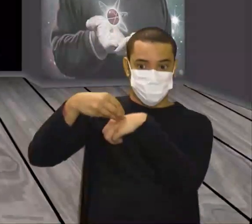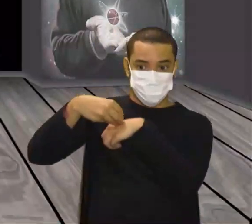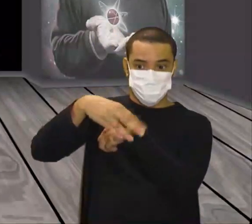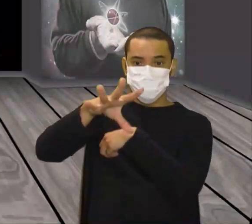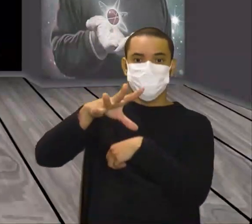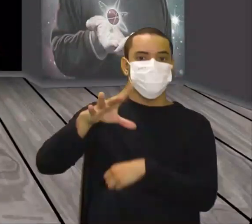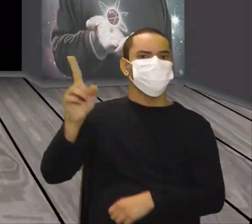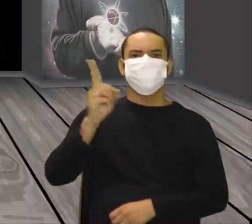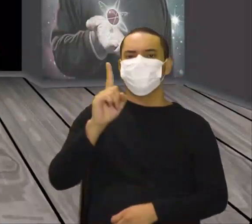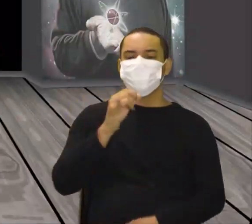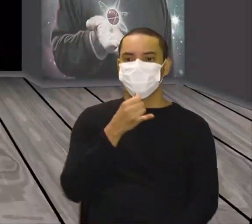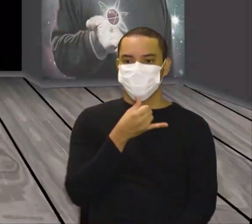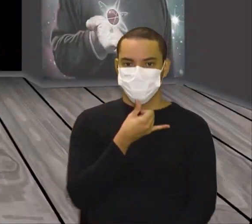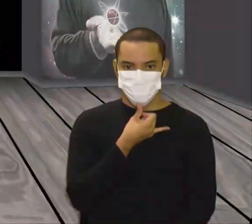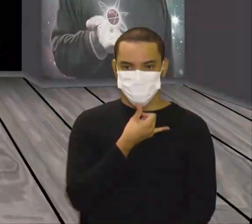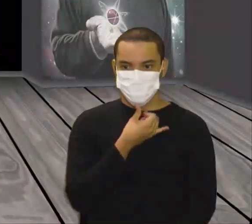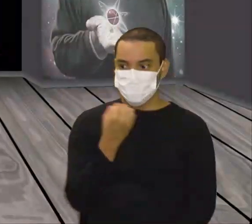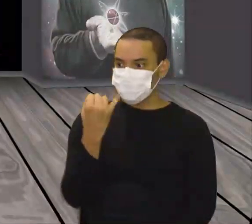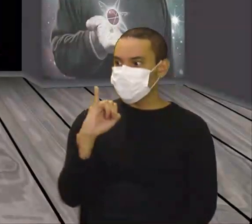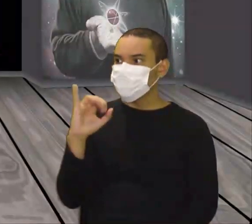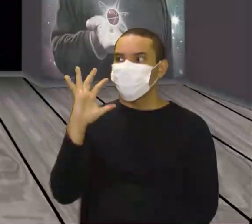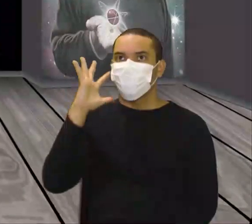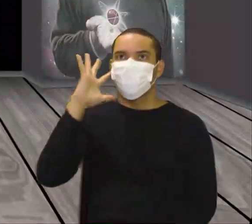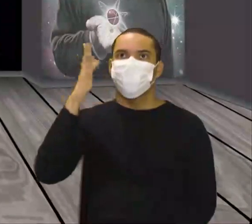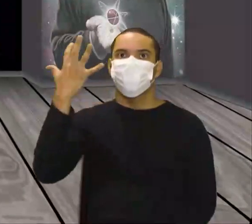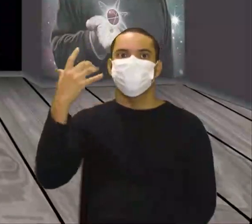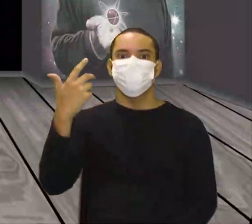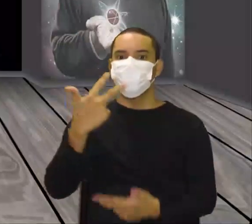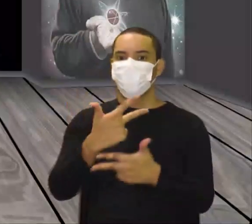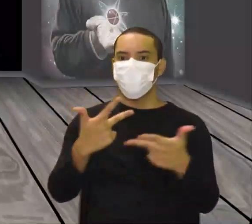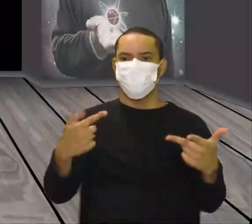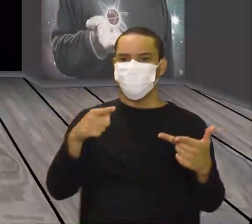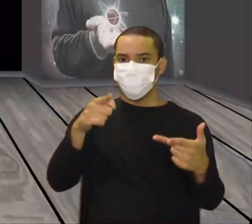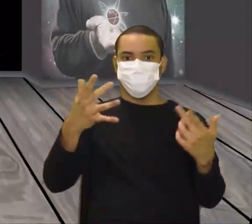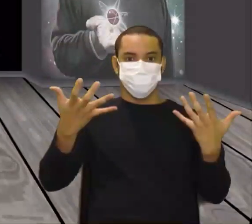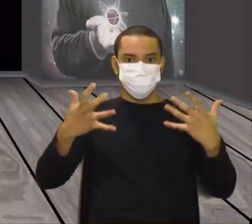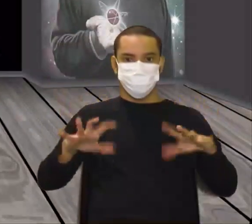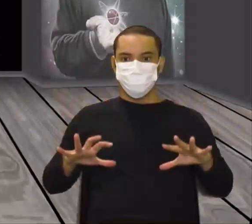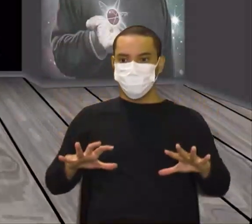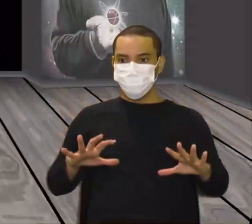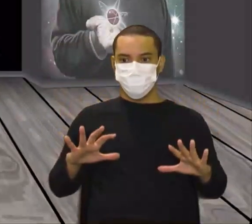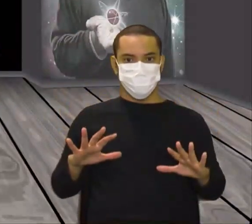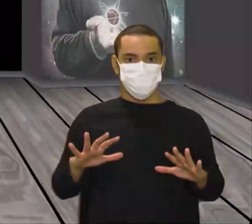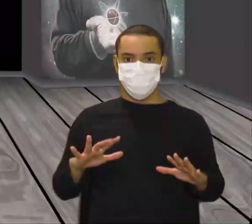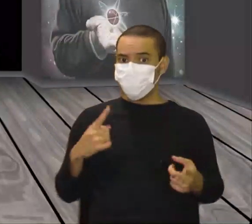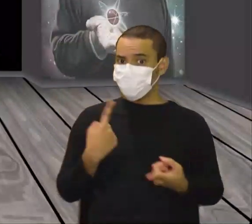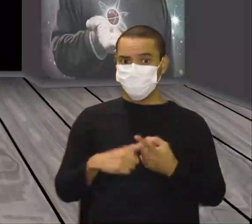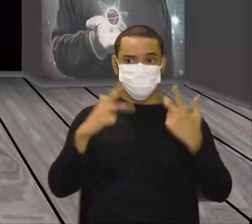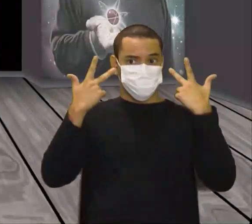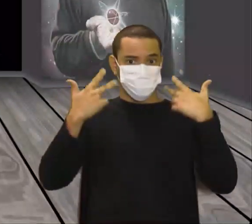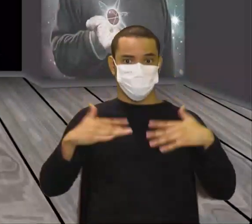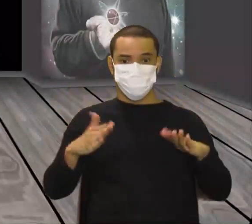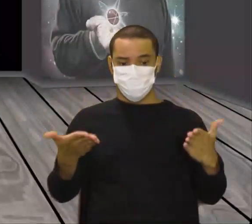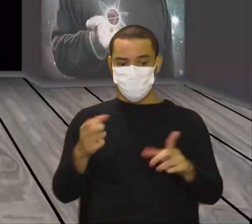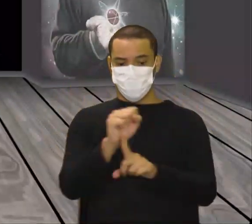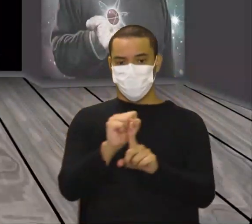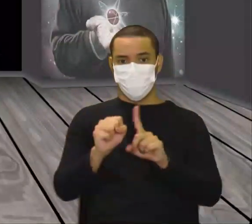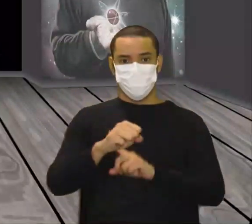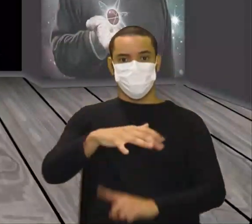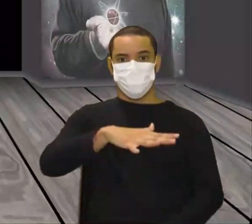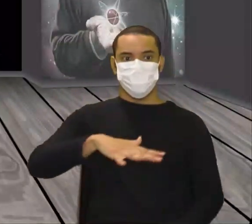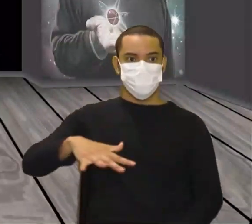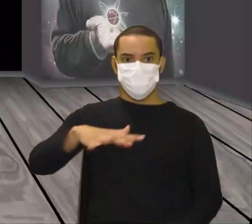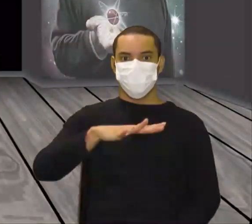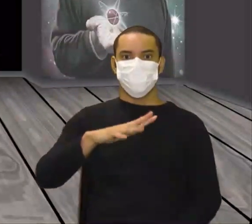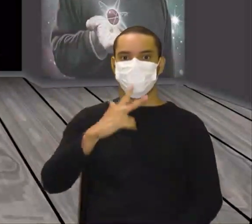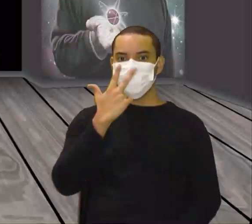não fique triste se acontecer algo que você não quer instantaneamente. Hoje nós estamos numa sociedade